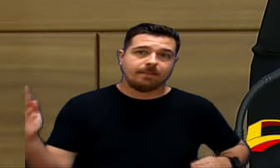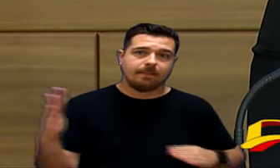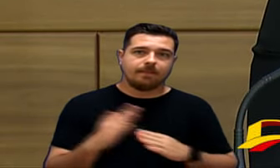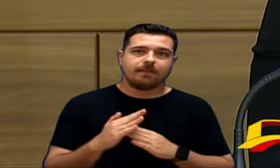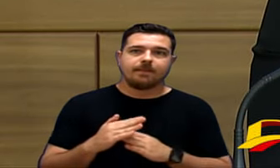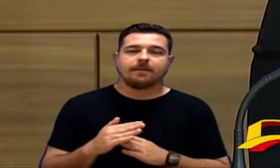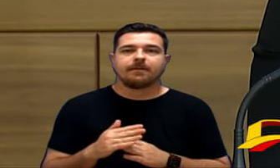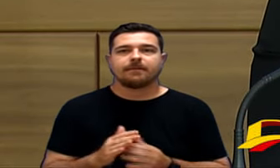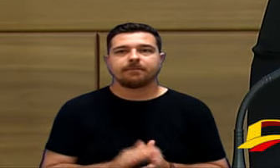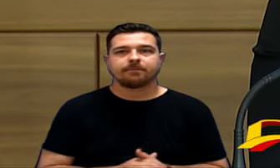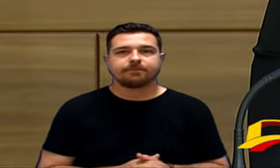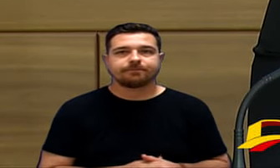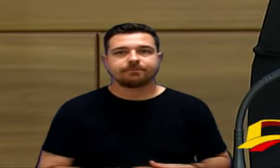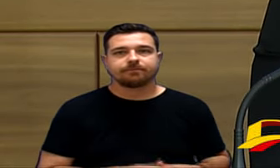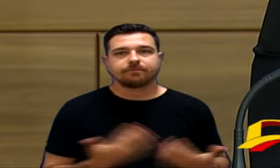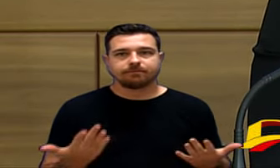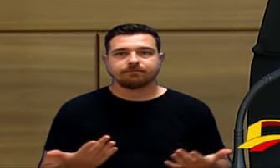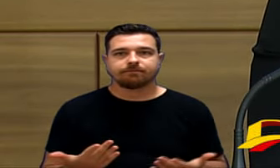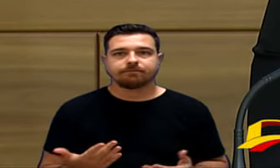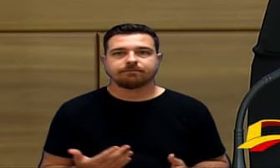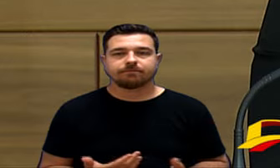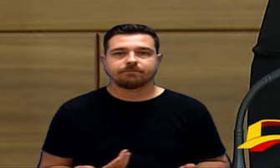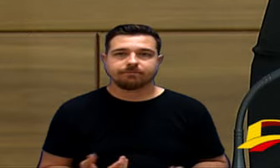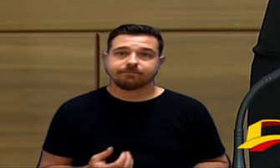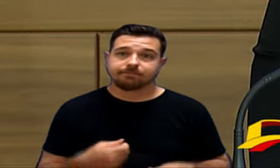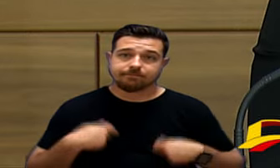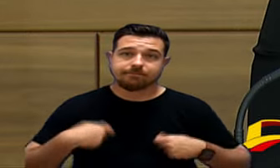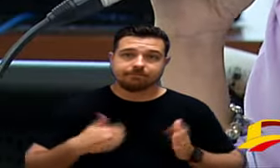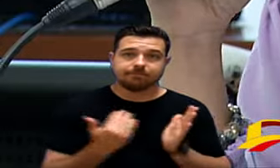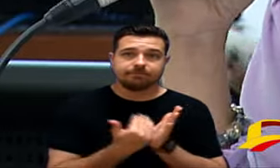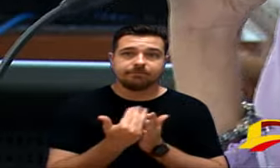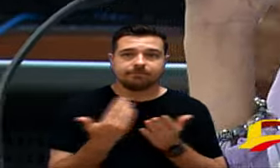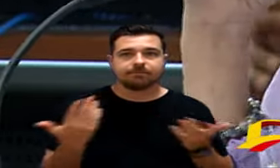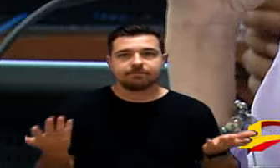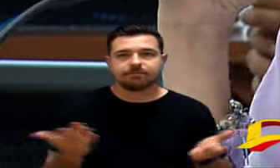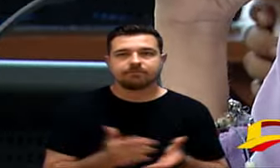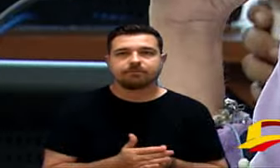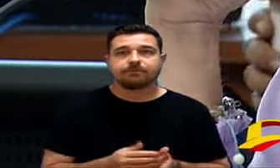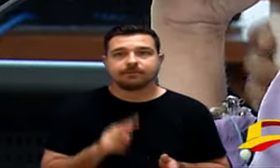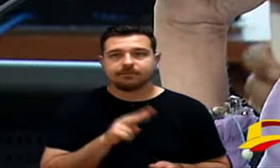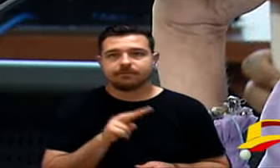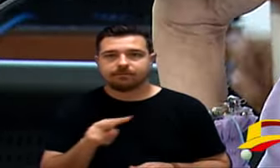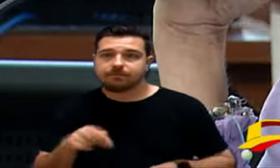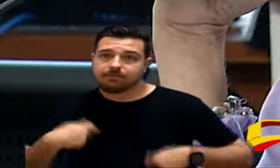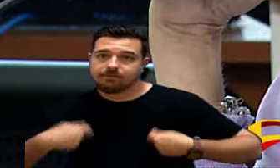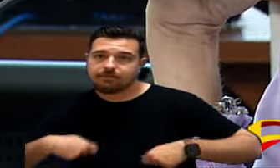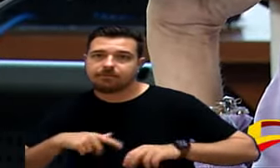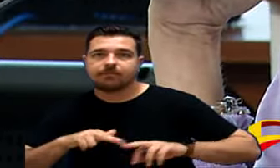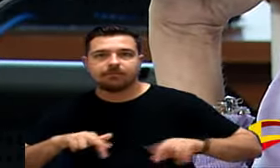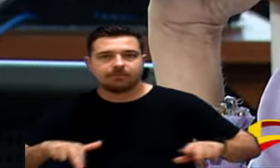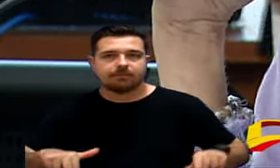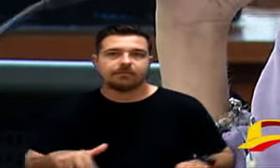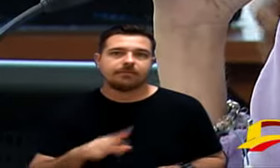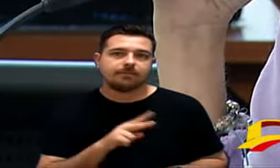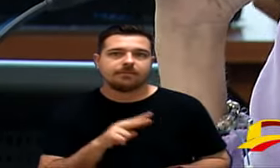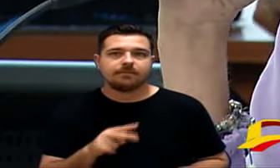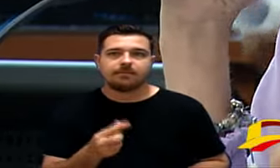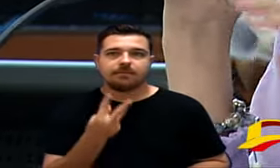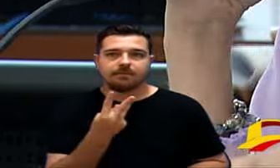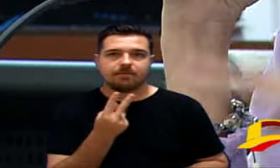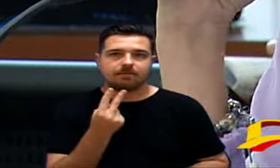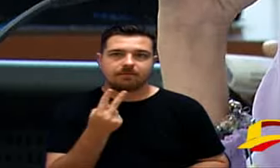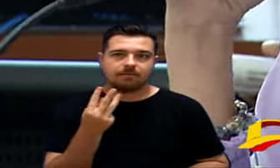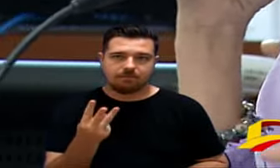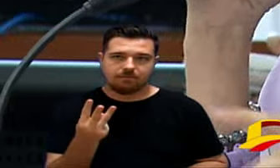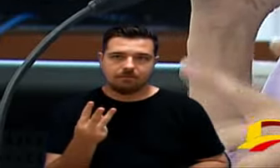então o número não dá para fazer milagre né E daí você vê essas demandas e realmente 323